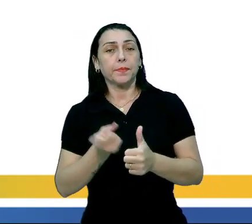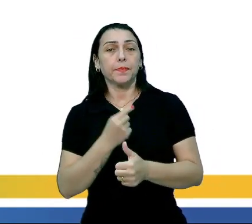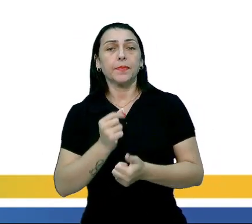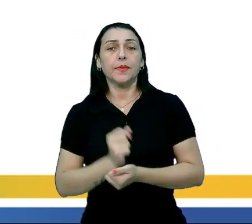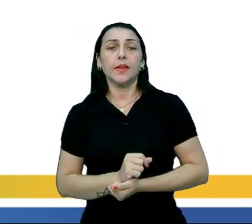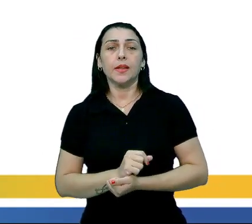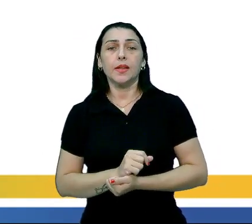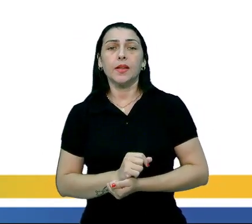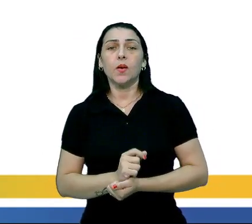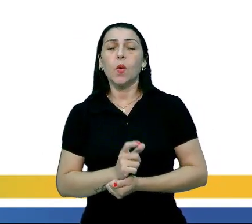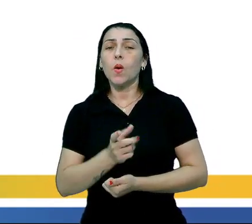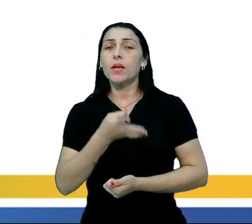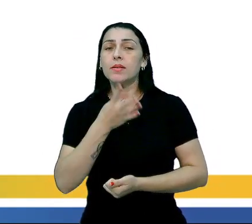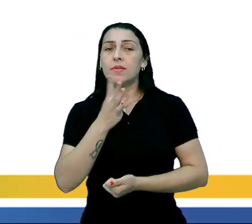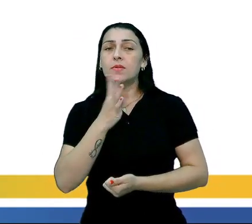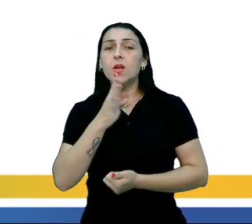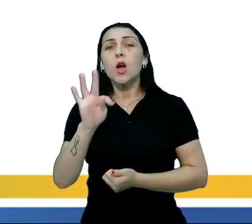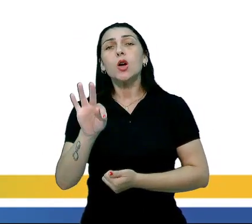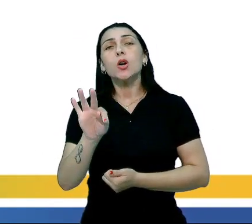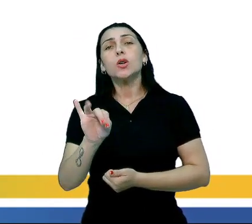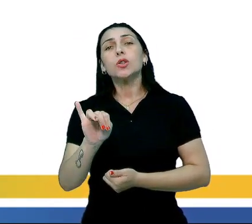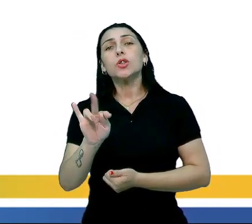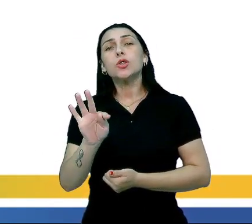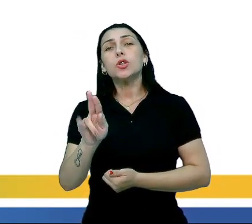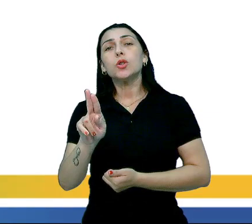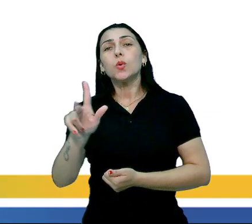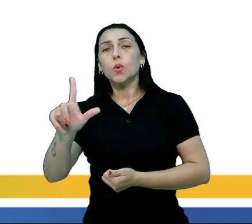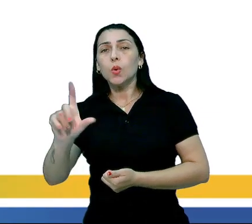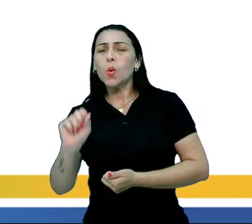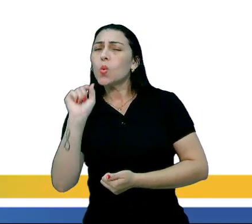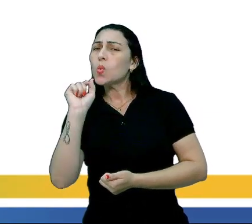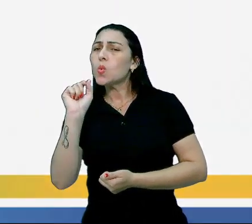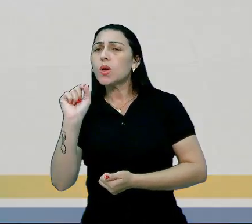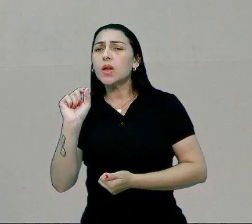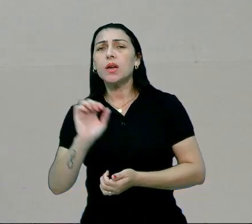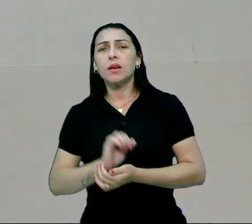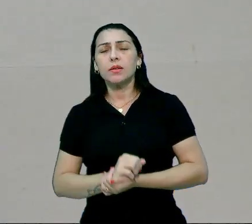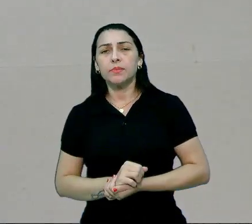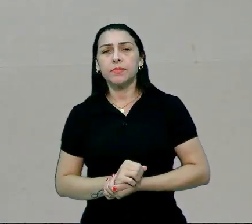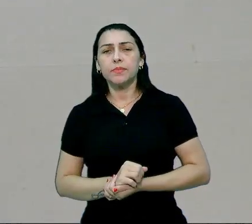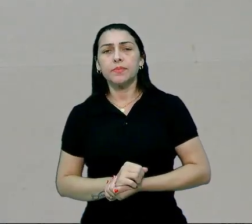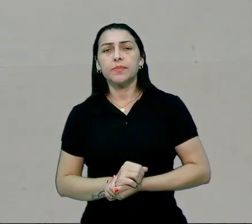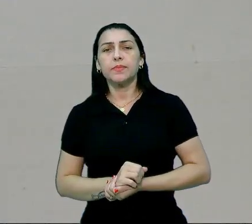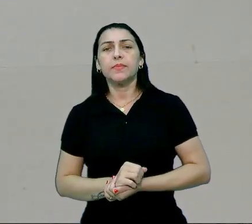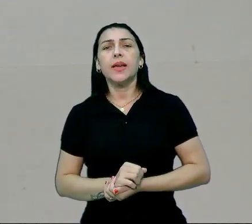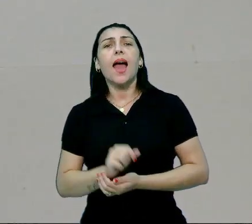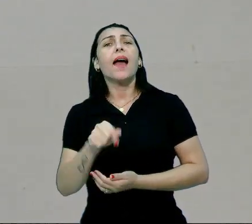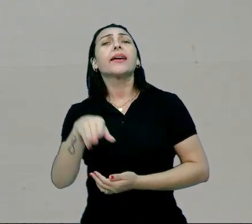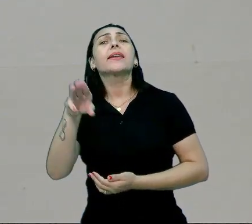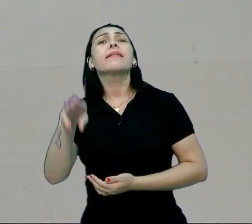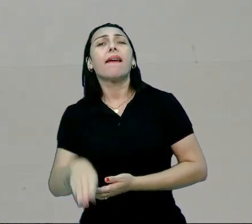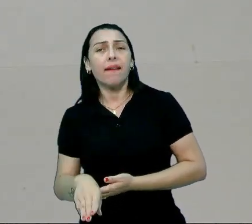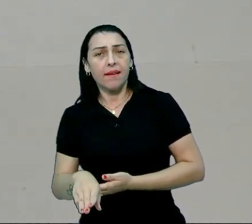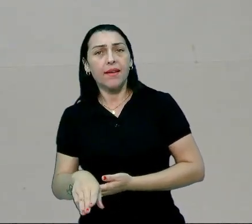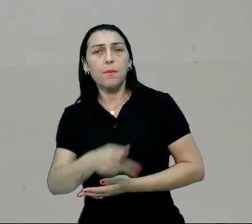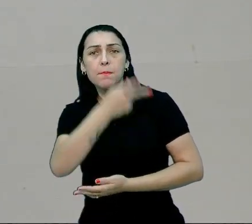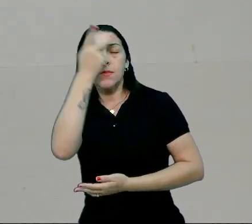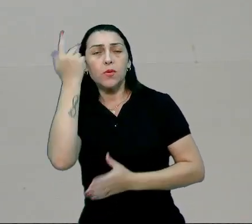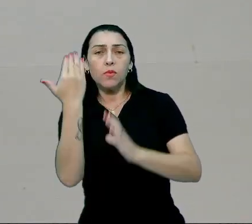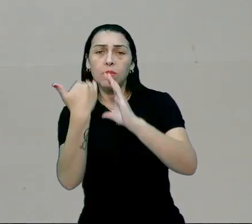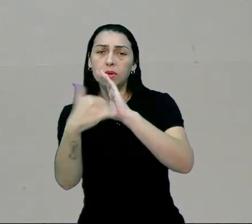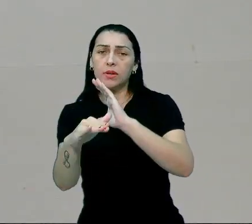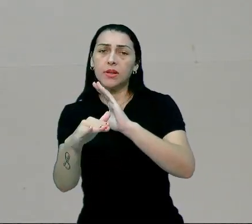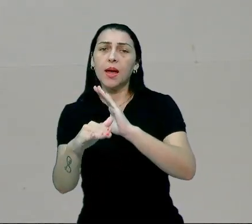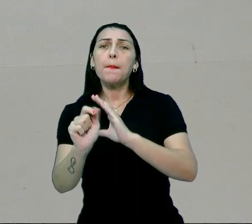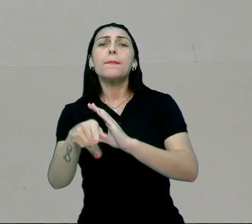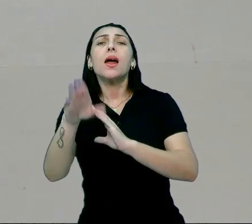carta nós conhecemos como título. E aí, o que seria o título? Ela é destinada a quem? O título da carta aberta